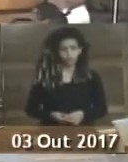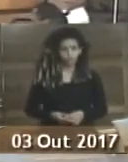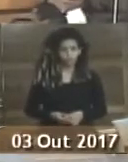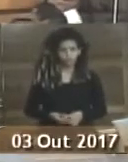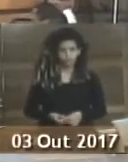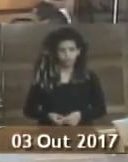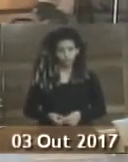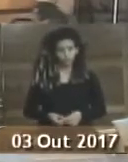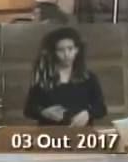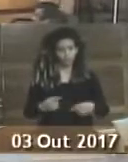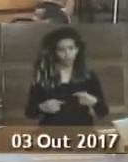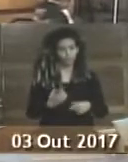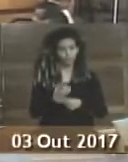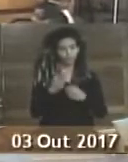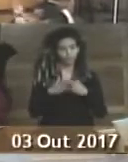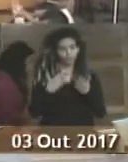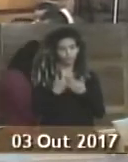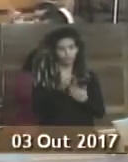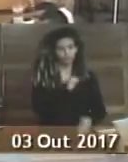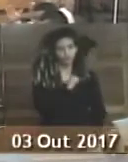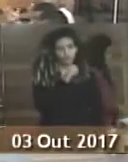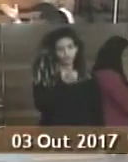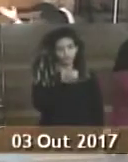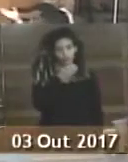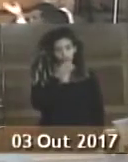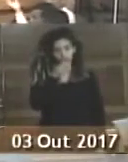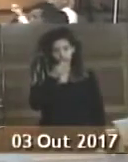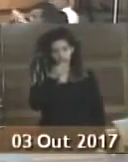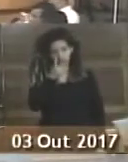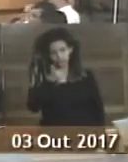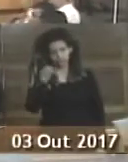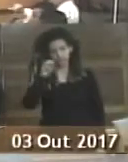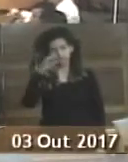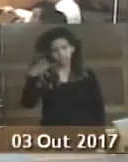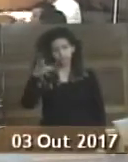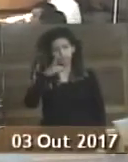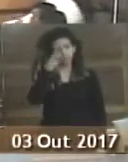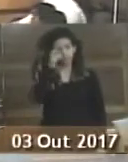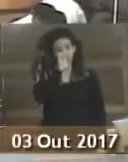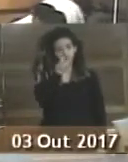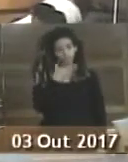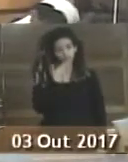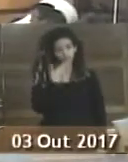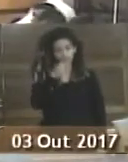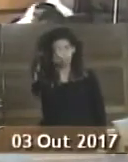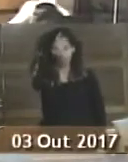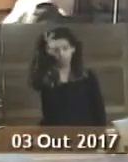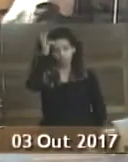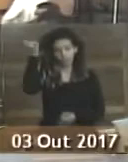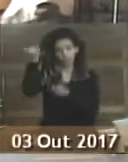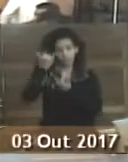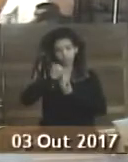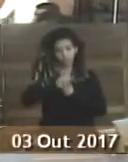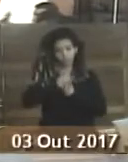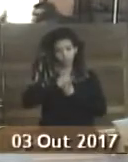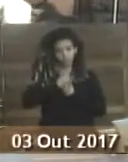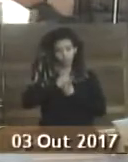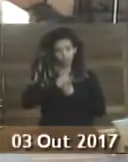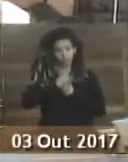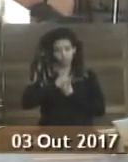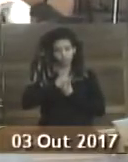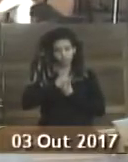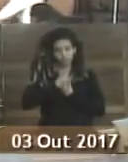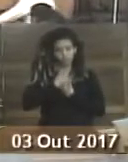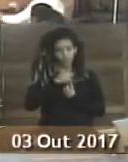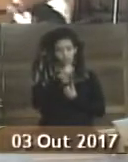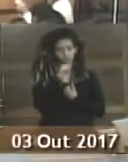votos. Em discussão única, requerimento número 1103/17, autoria do vereador Zé Augusto, solicitando ao prefeito informações a respeito do vazamento do emissário de